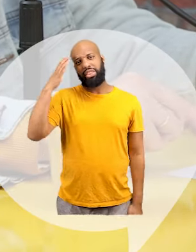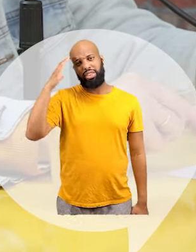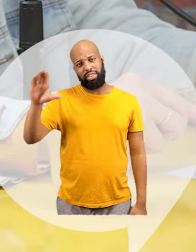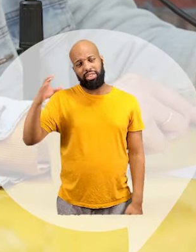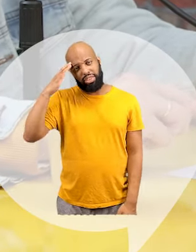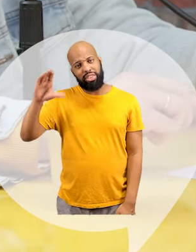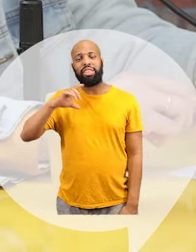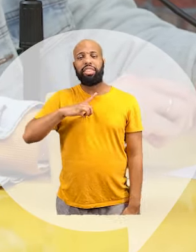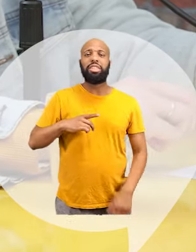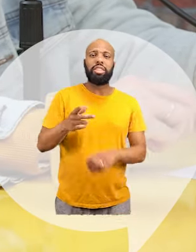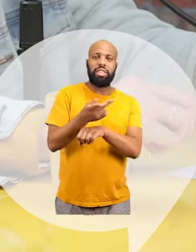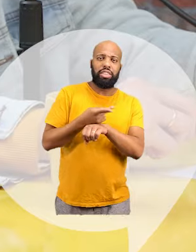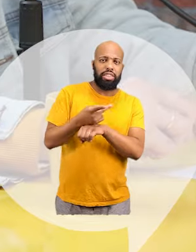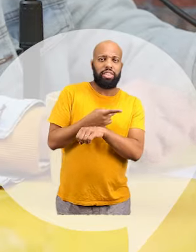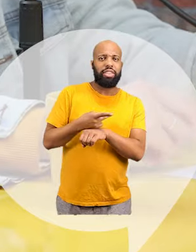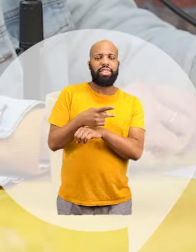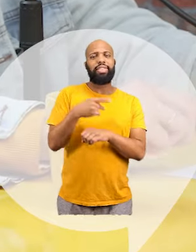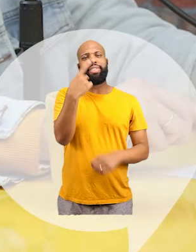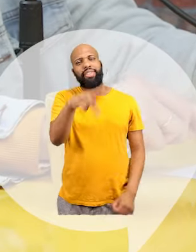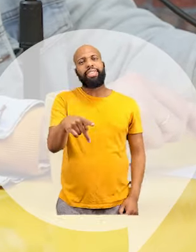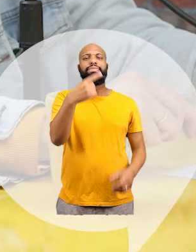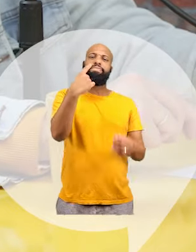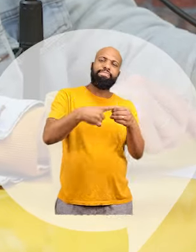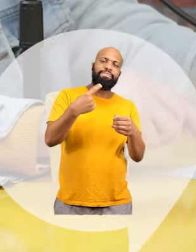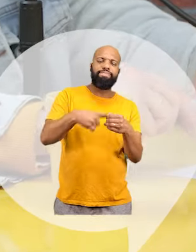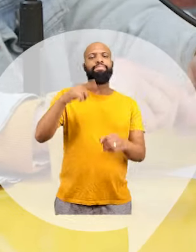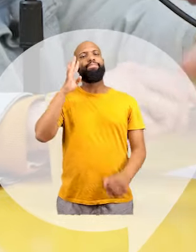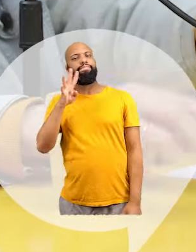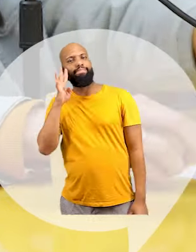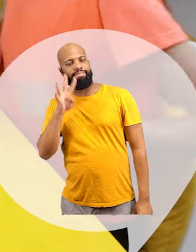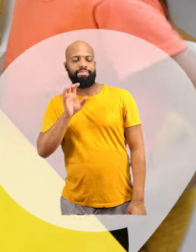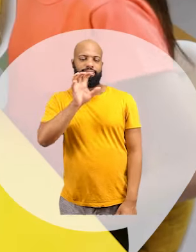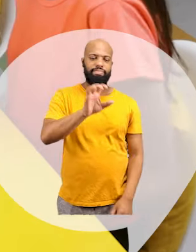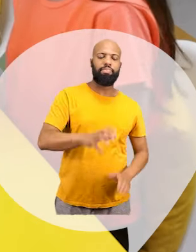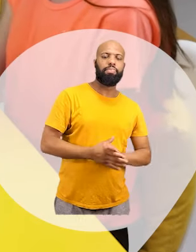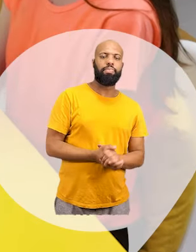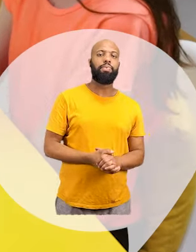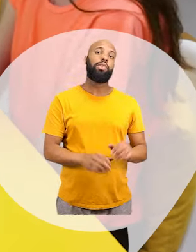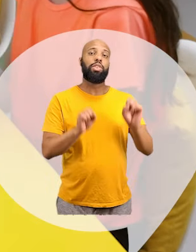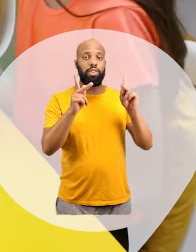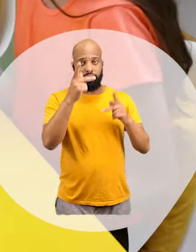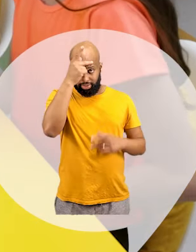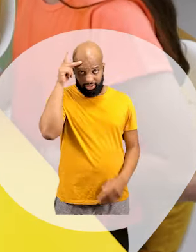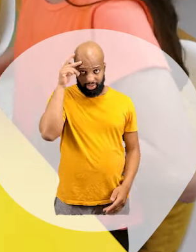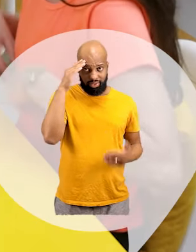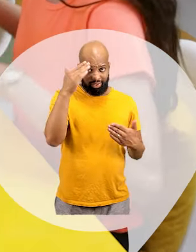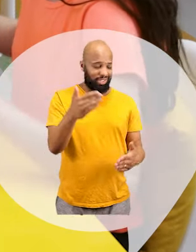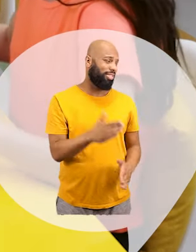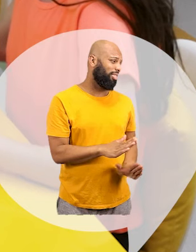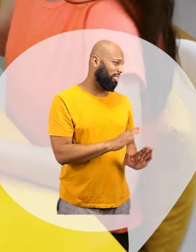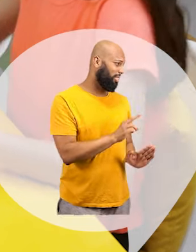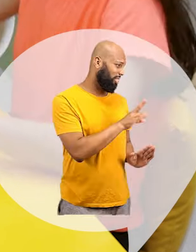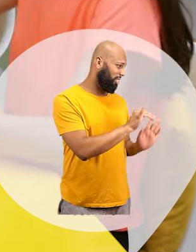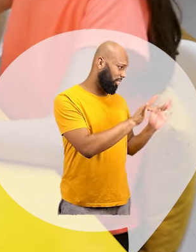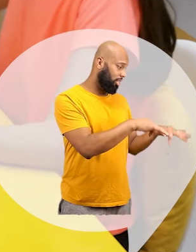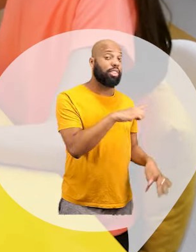tem assim gente procurem aí na verdade e tal enfim é isso aí tudo bem gente muito obrigada